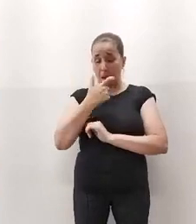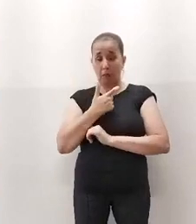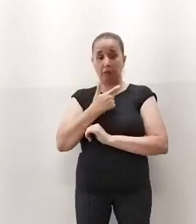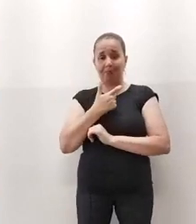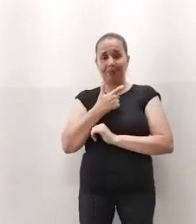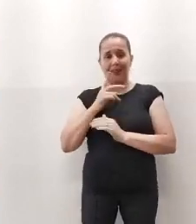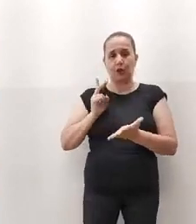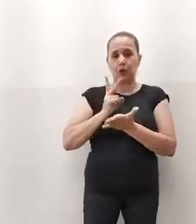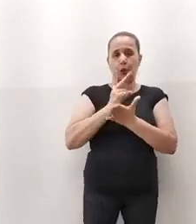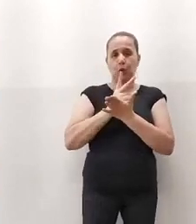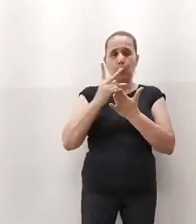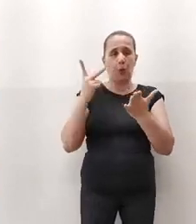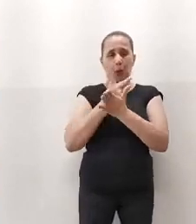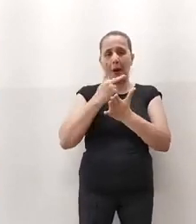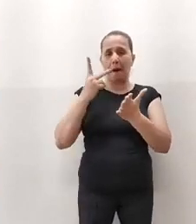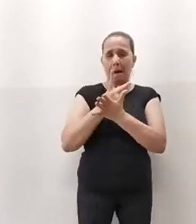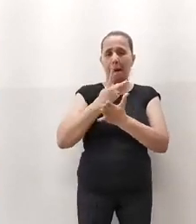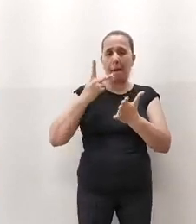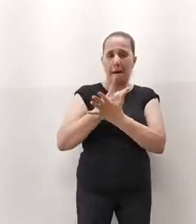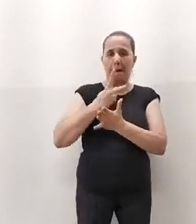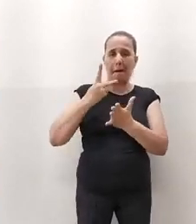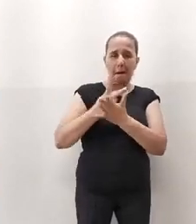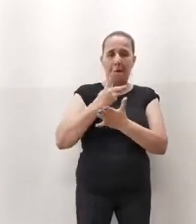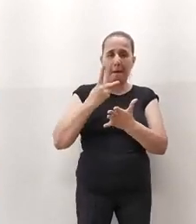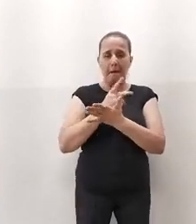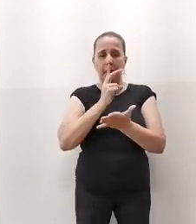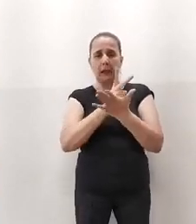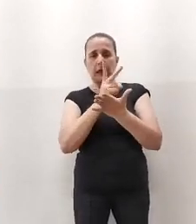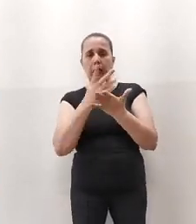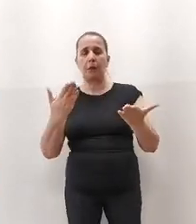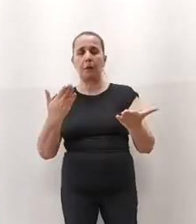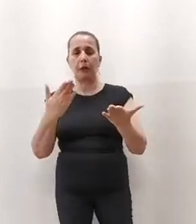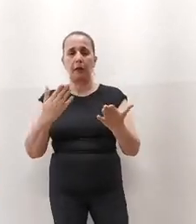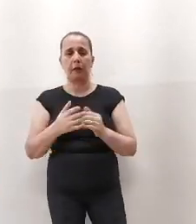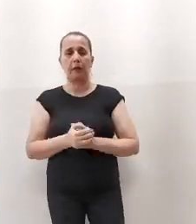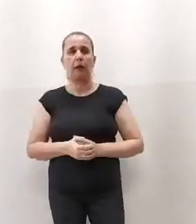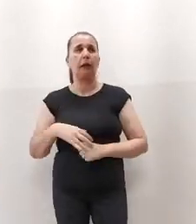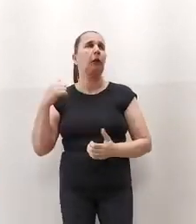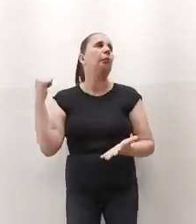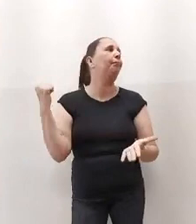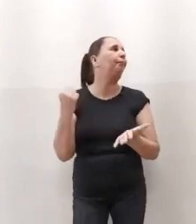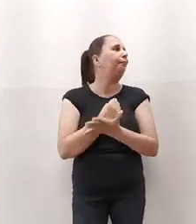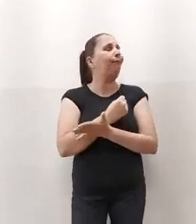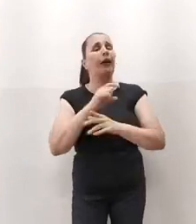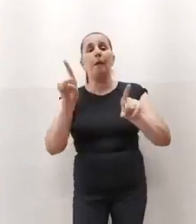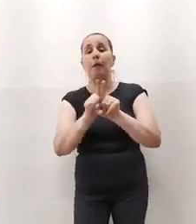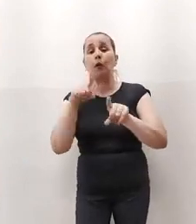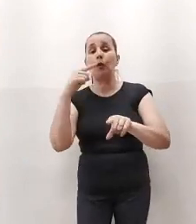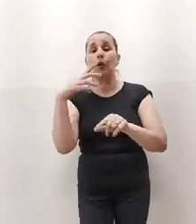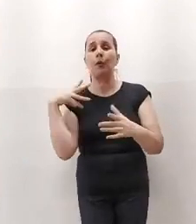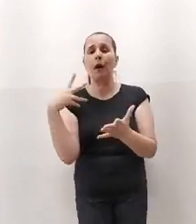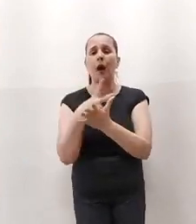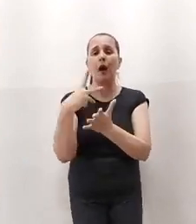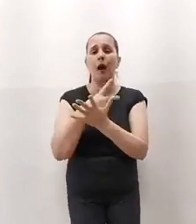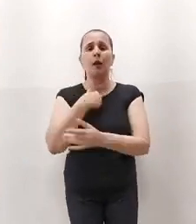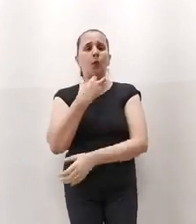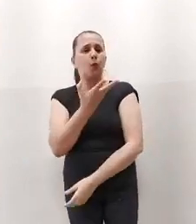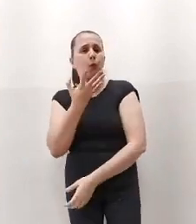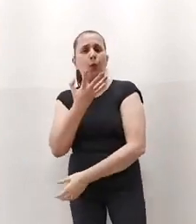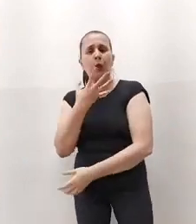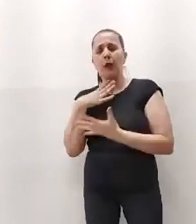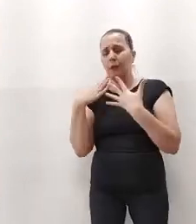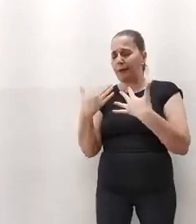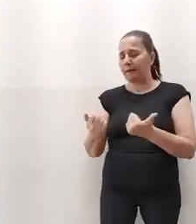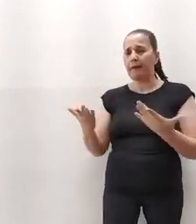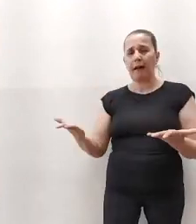no erro, essa obstinação cega, pirraça, irmãos, mesmo quando estamos errados, nós não queremos